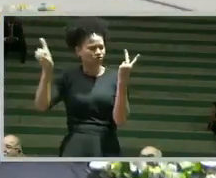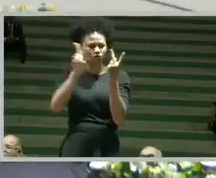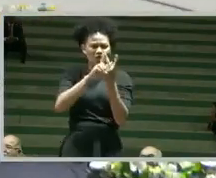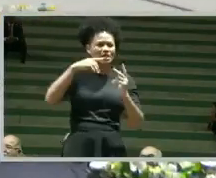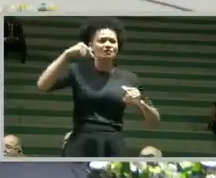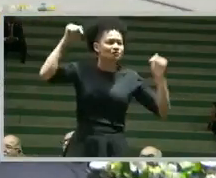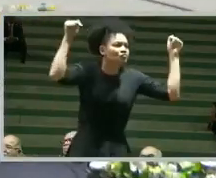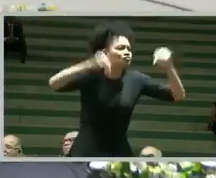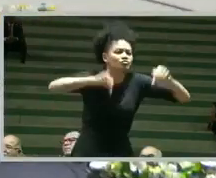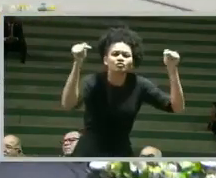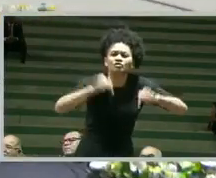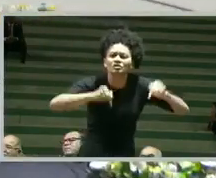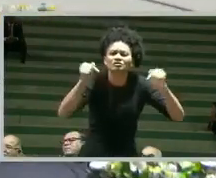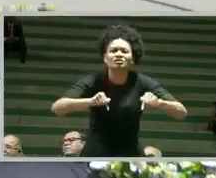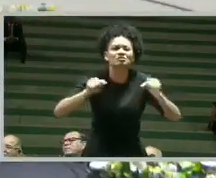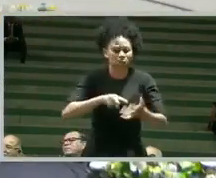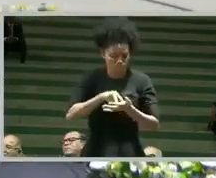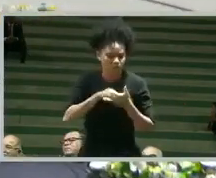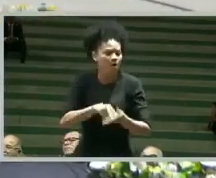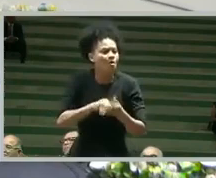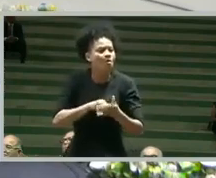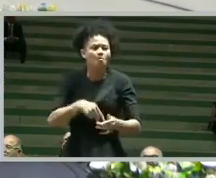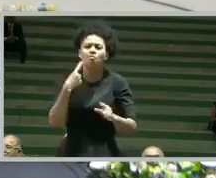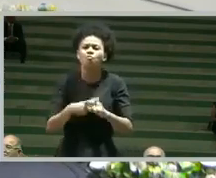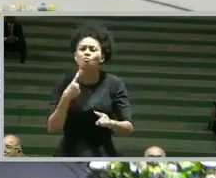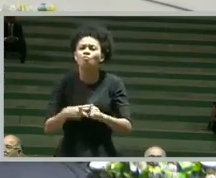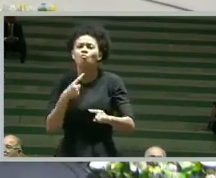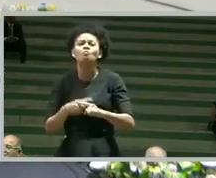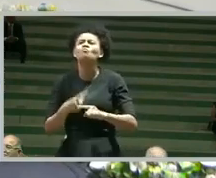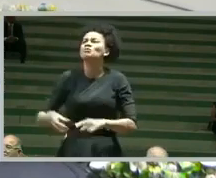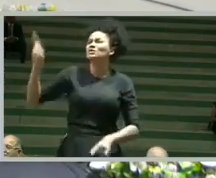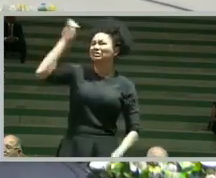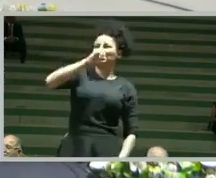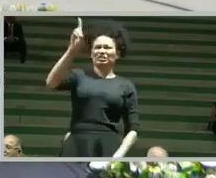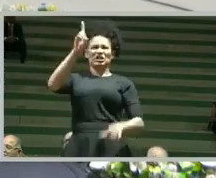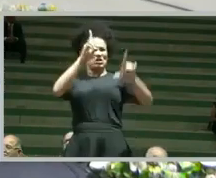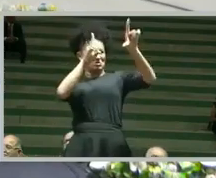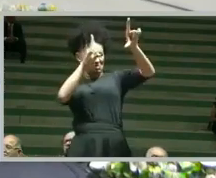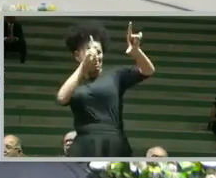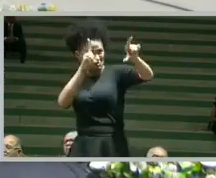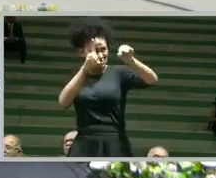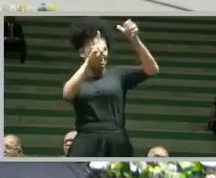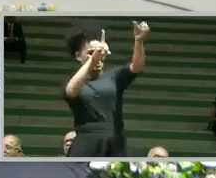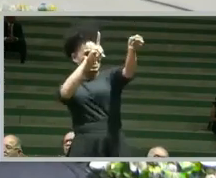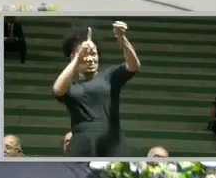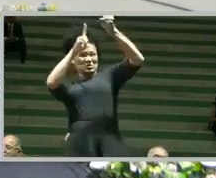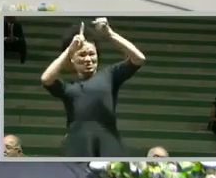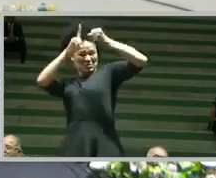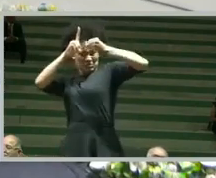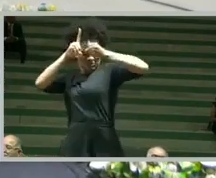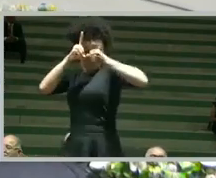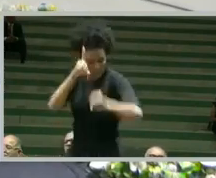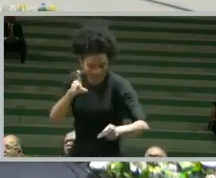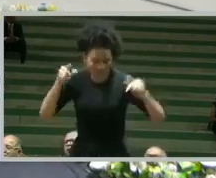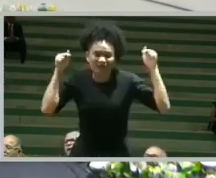está aqui em pé, é porque eu te trouxe até